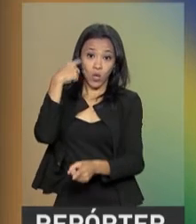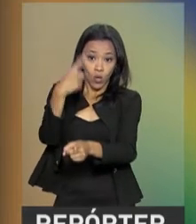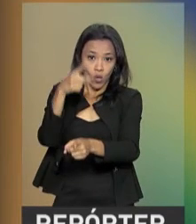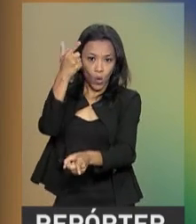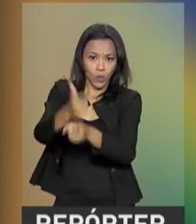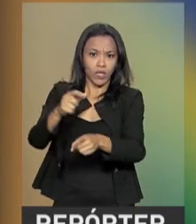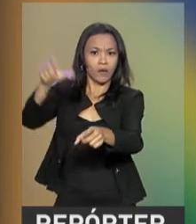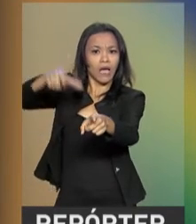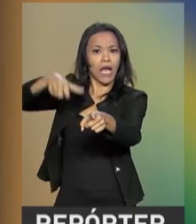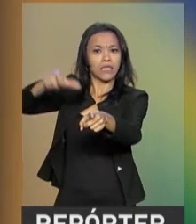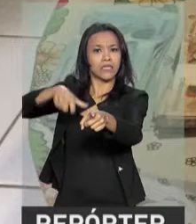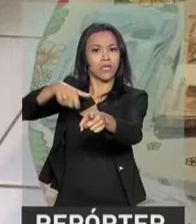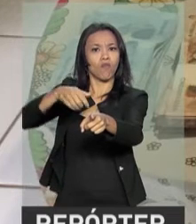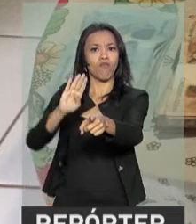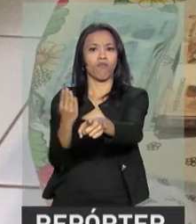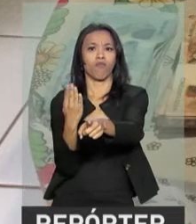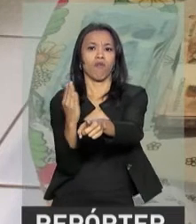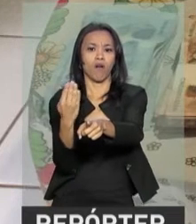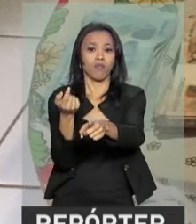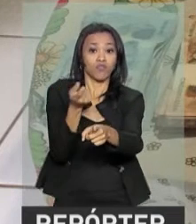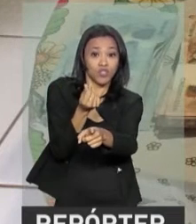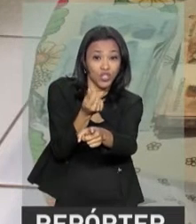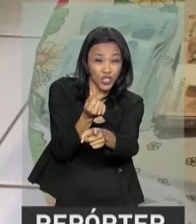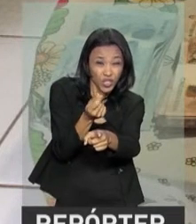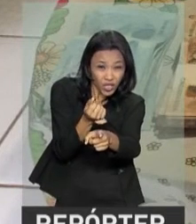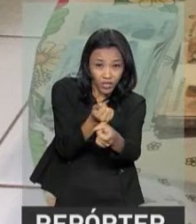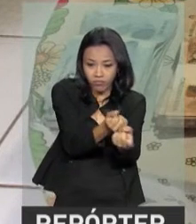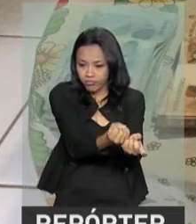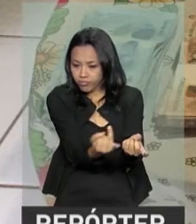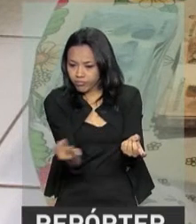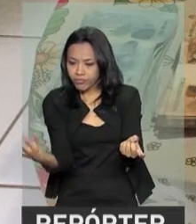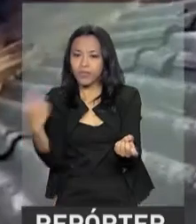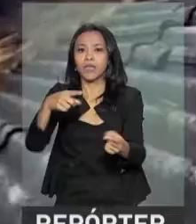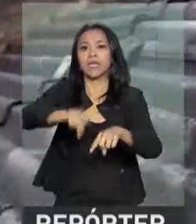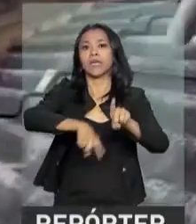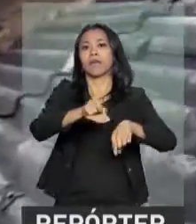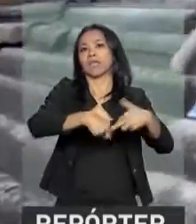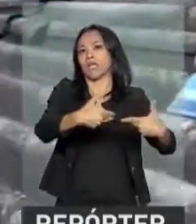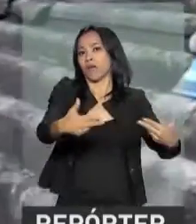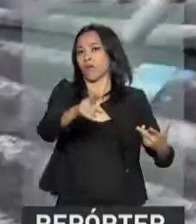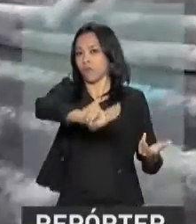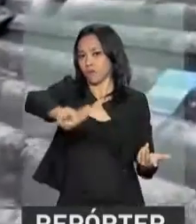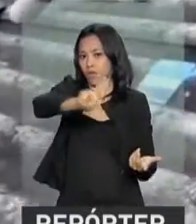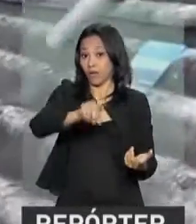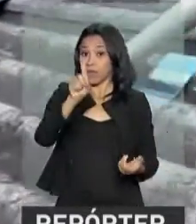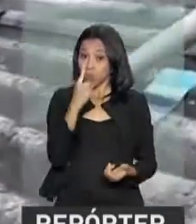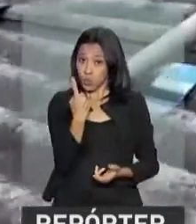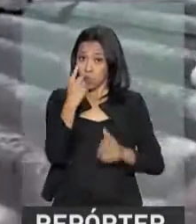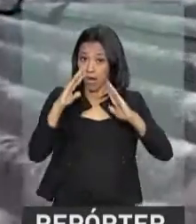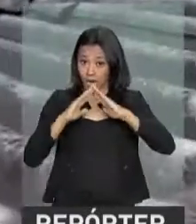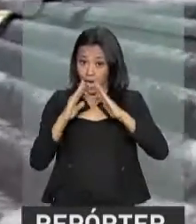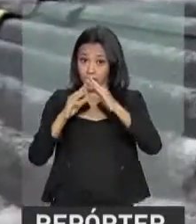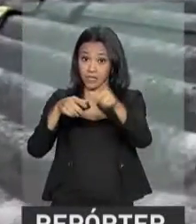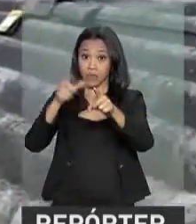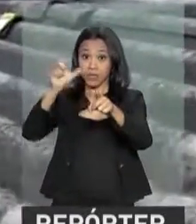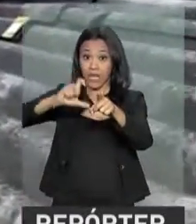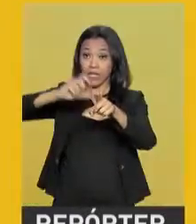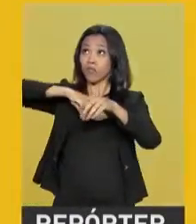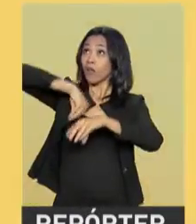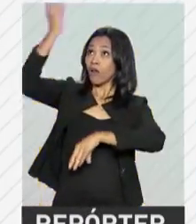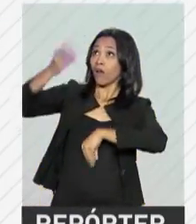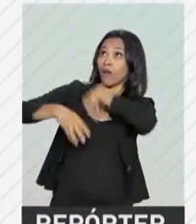cartões cidadão fosse ficados dinheiro e material usado nos crimes em uma das casas os cartões foram jogados no